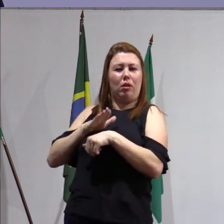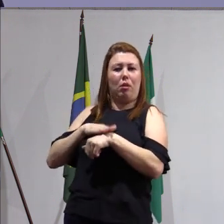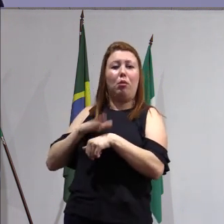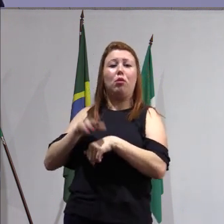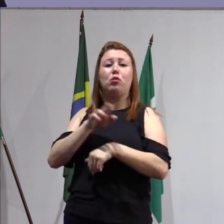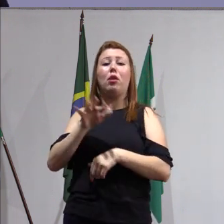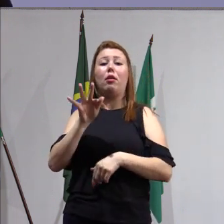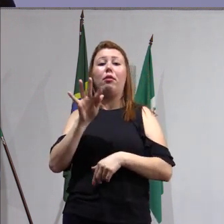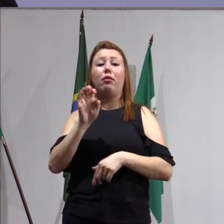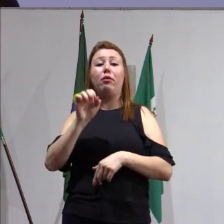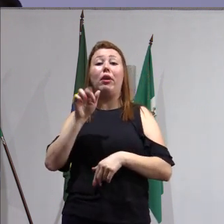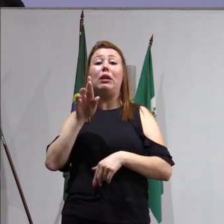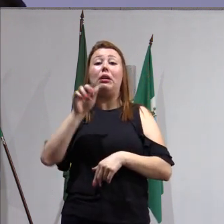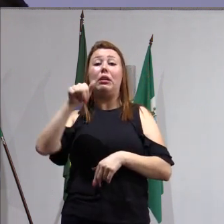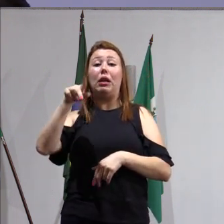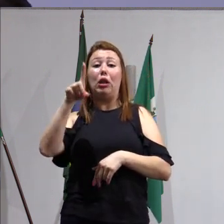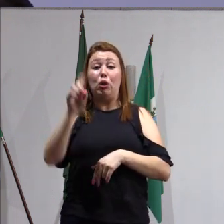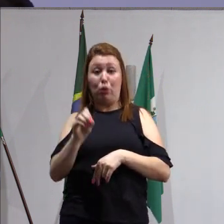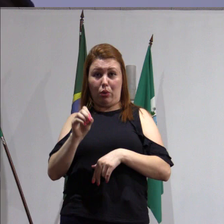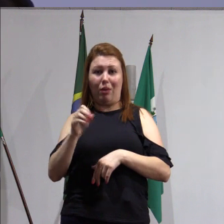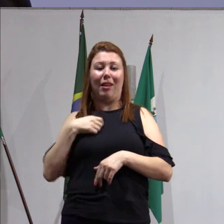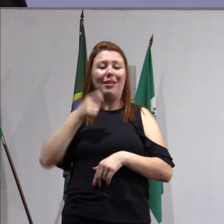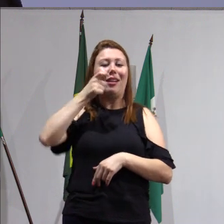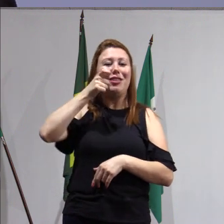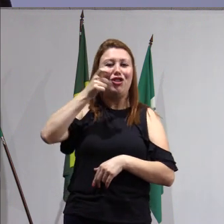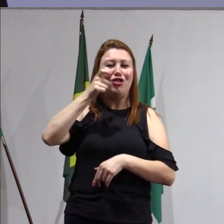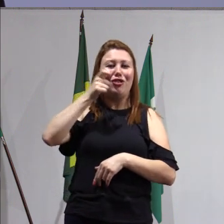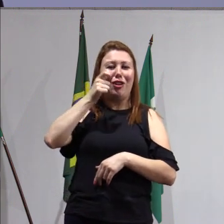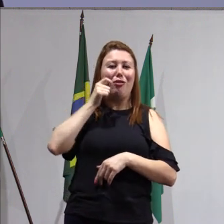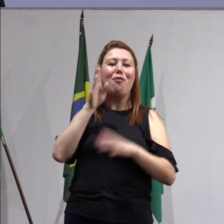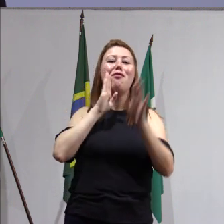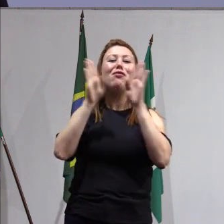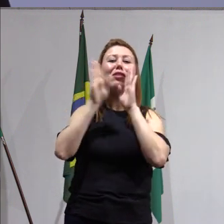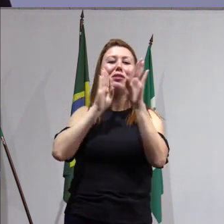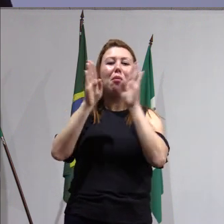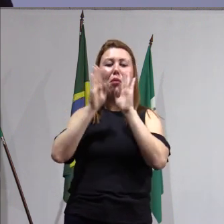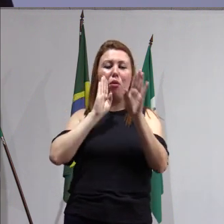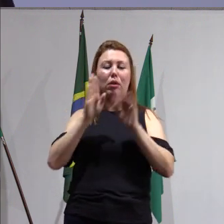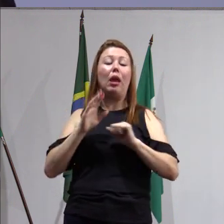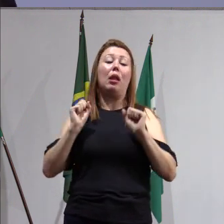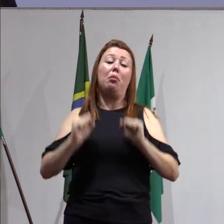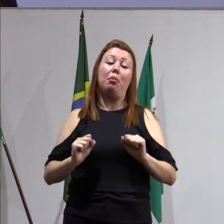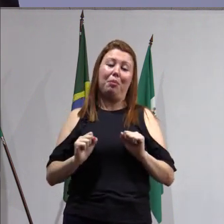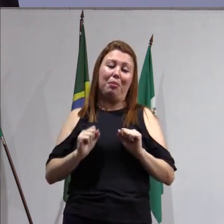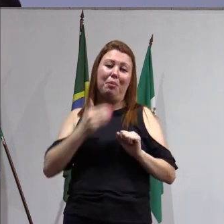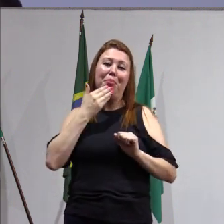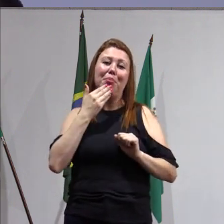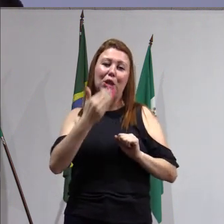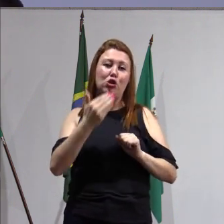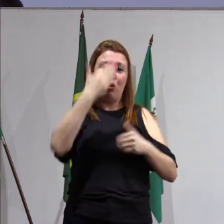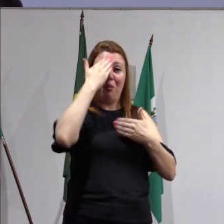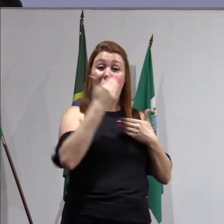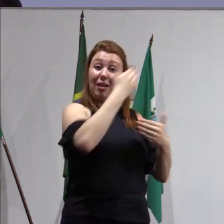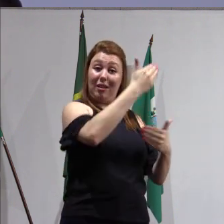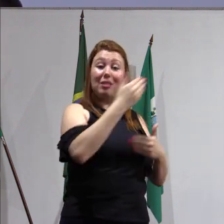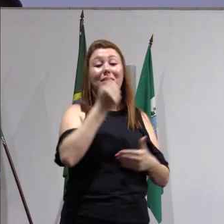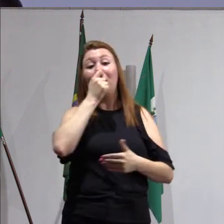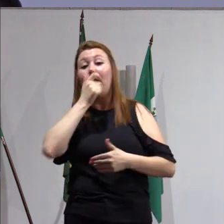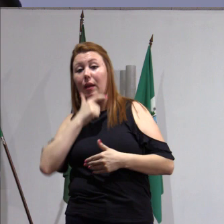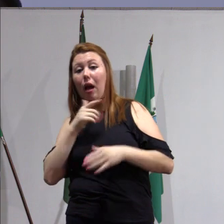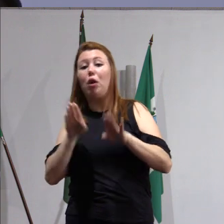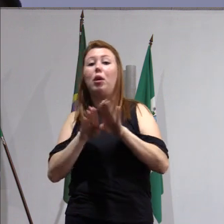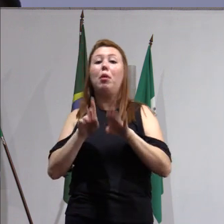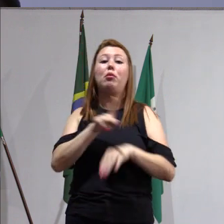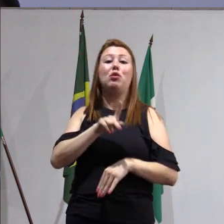Peregrino, da COP UFRJ, que está nos assistindo no Facebook. Pediu que, primeiramente, agradecesse ao professor Ricardo e à professora Graciela pelo